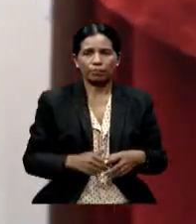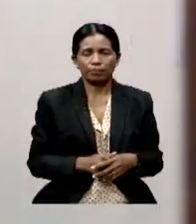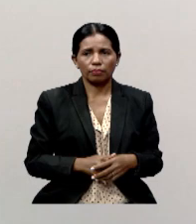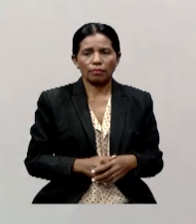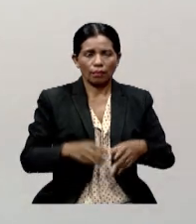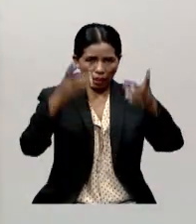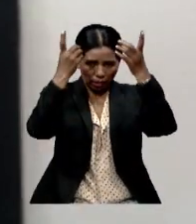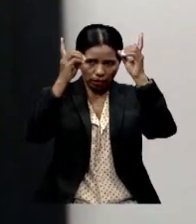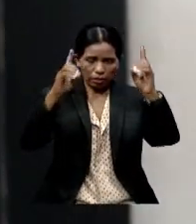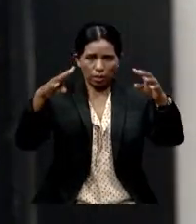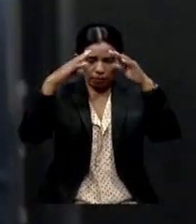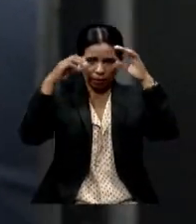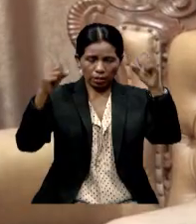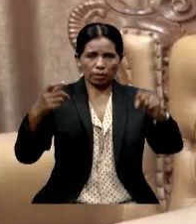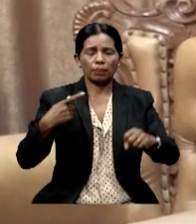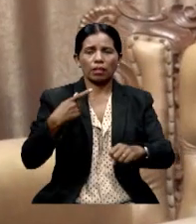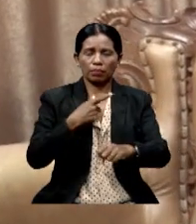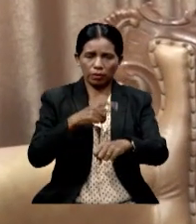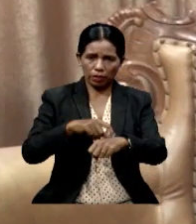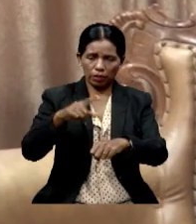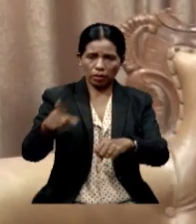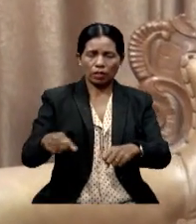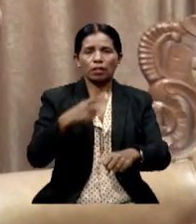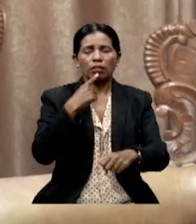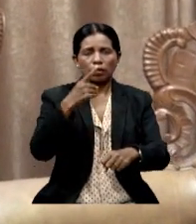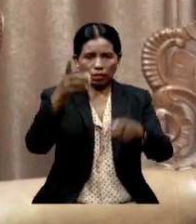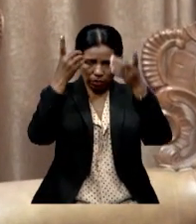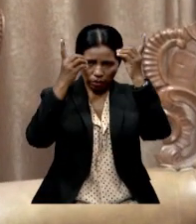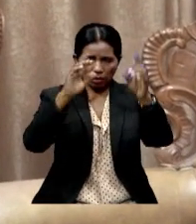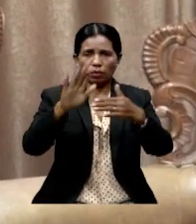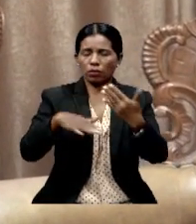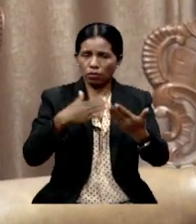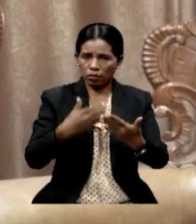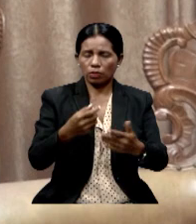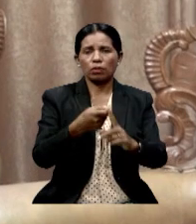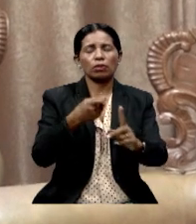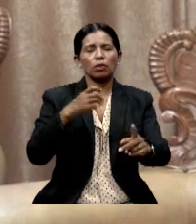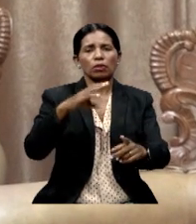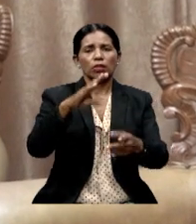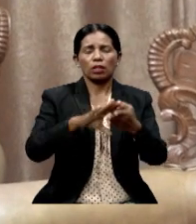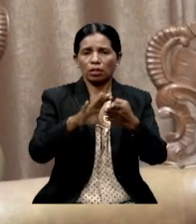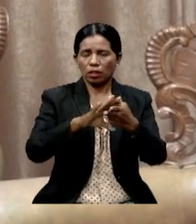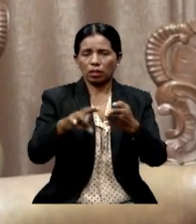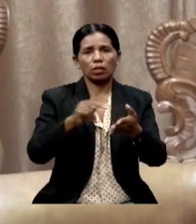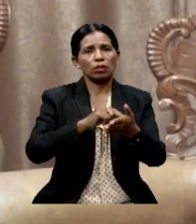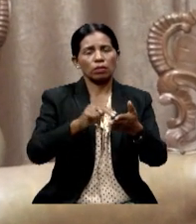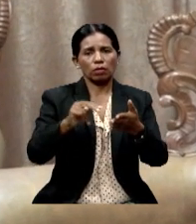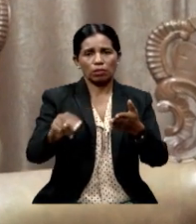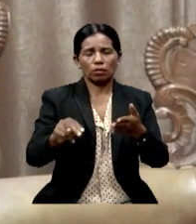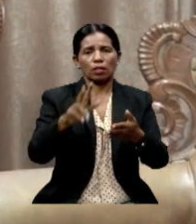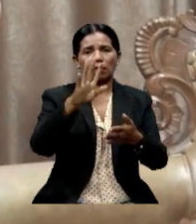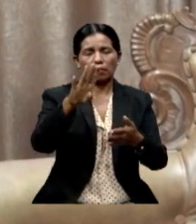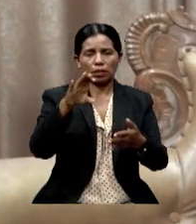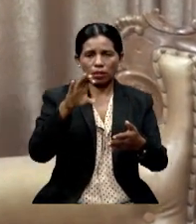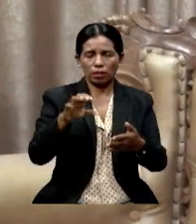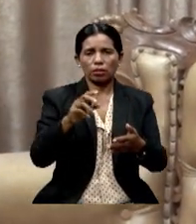Decisão presidente parlamento nasional niane ho di anula decisão anterior li husi carta número ofício atu saat